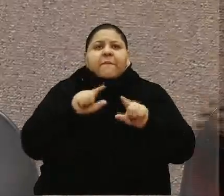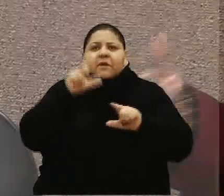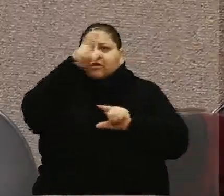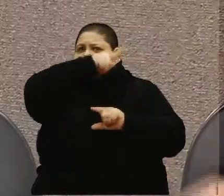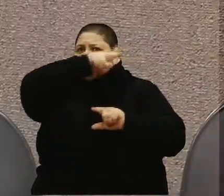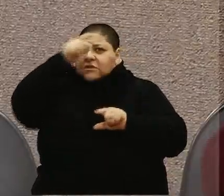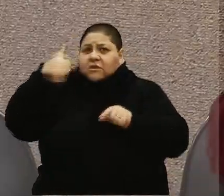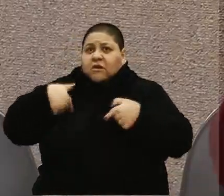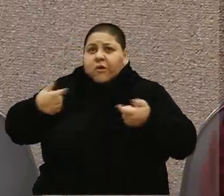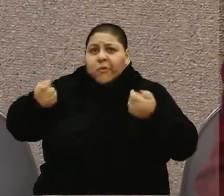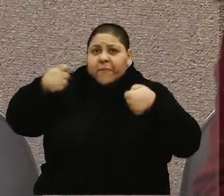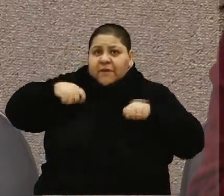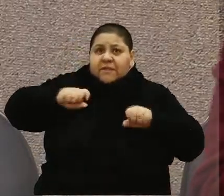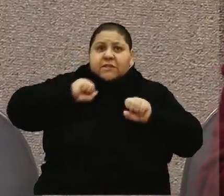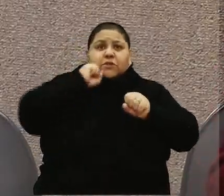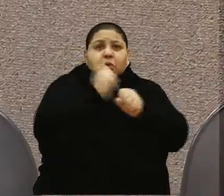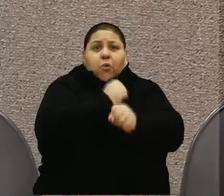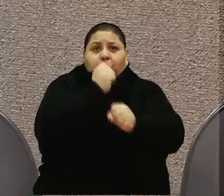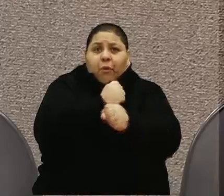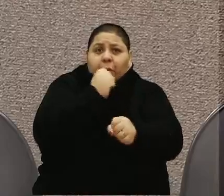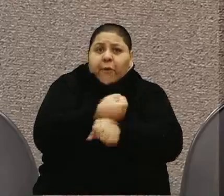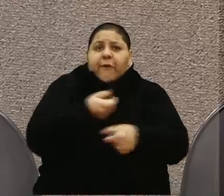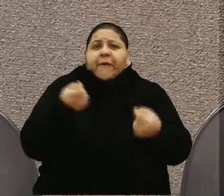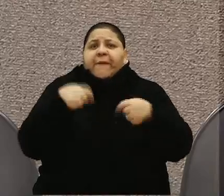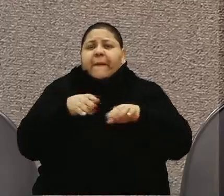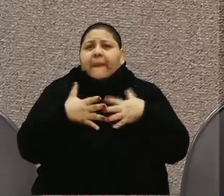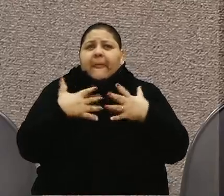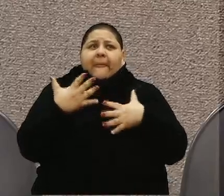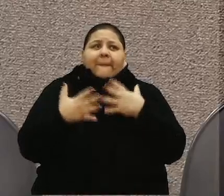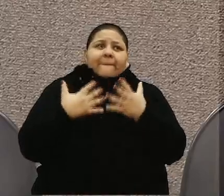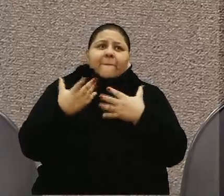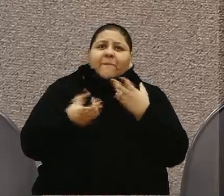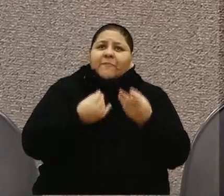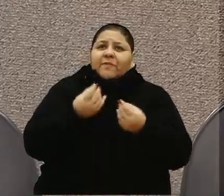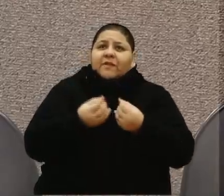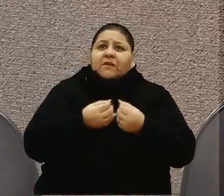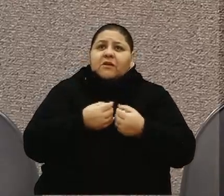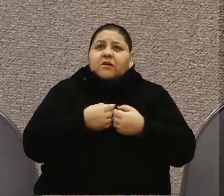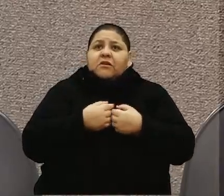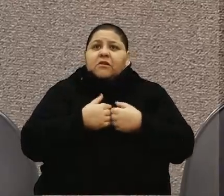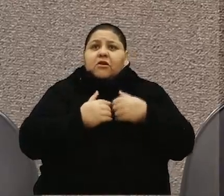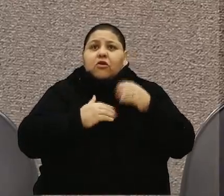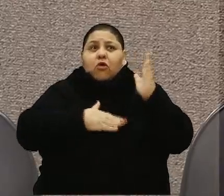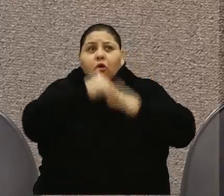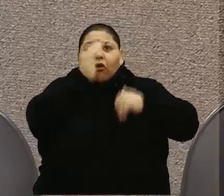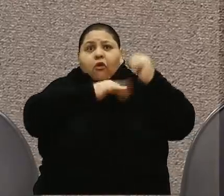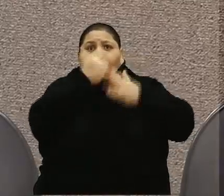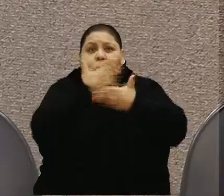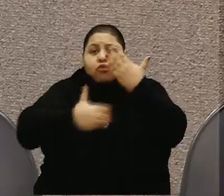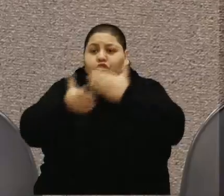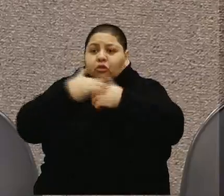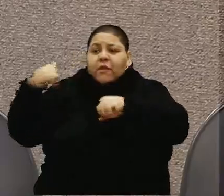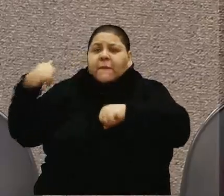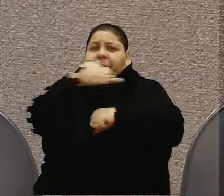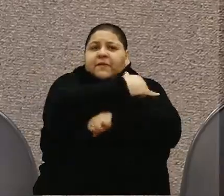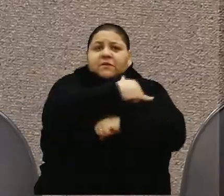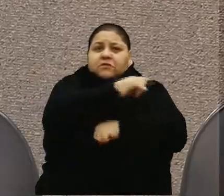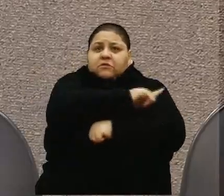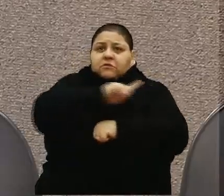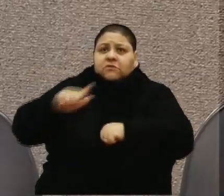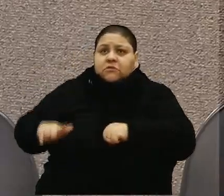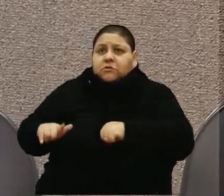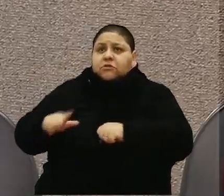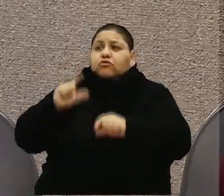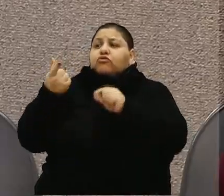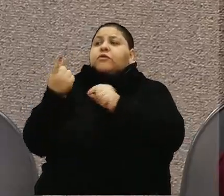disse, olha, mas eu preciso reformar e a gente precisa reestruturar toda a pista, e aí ele disse, do quanto nós